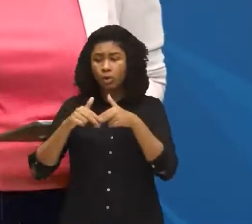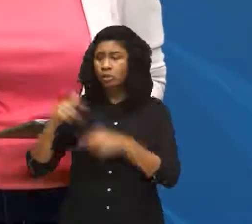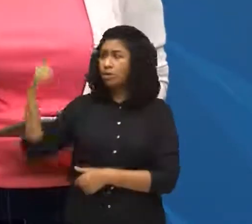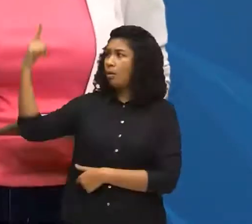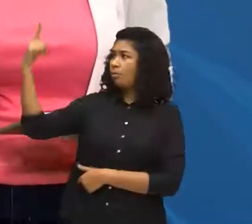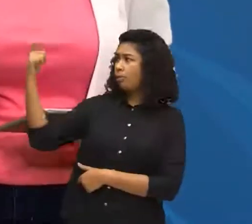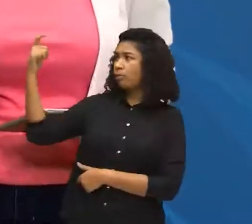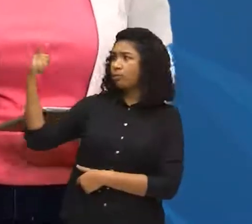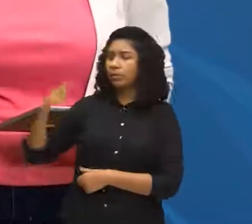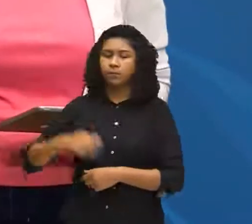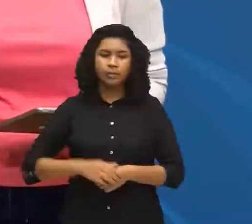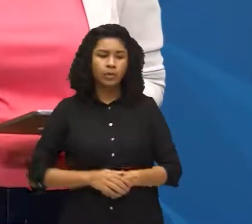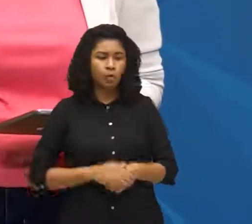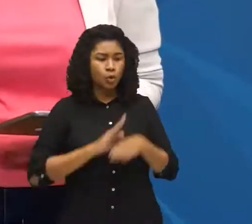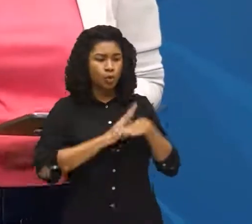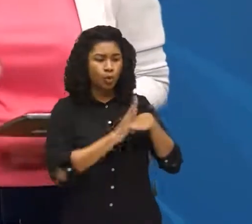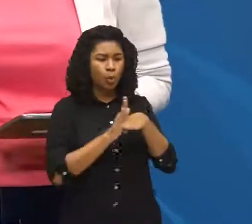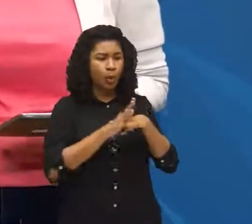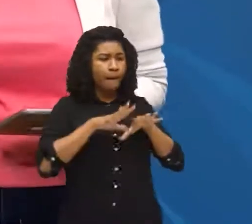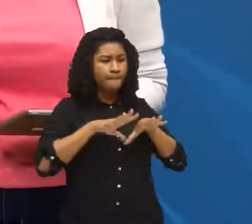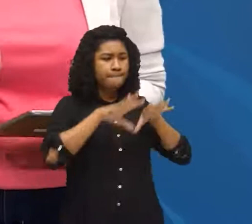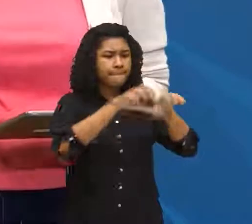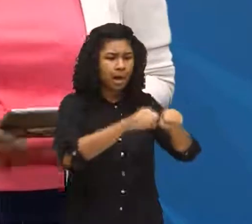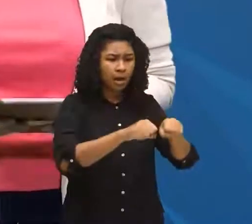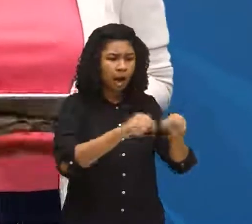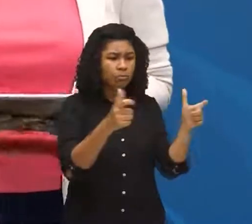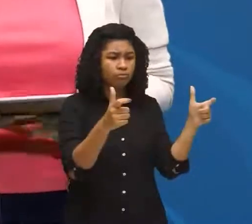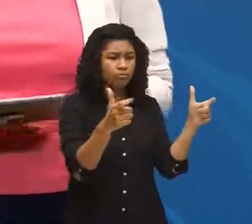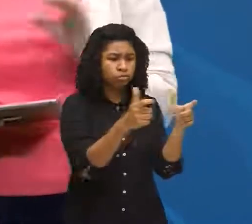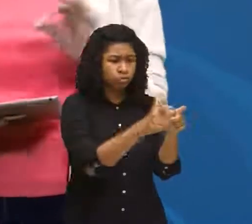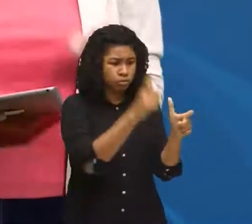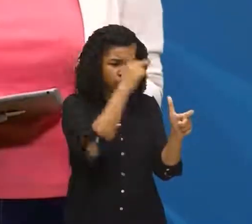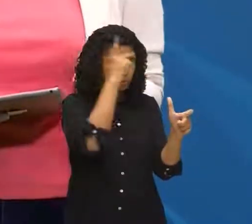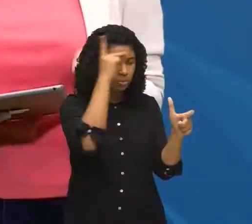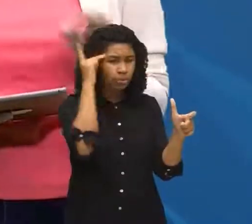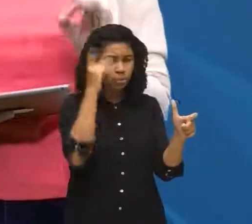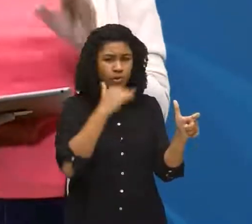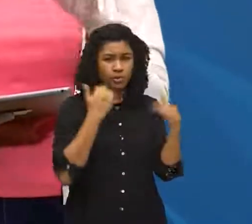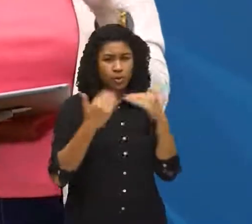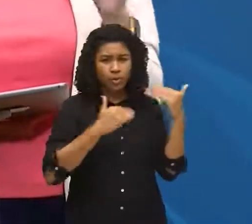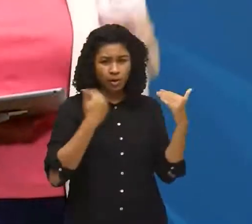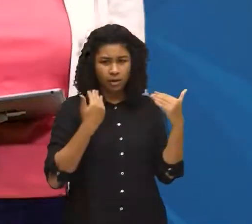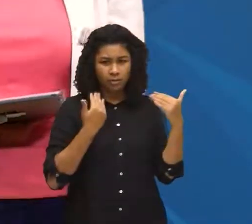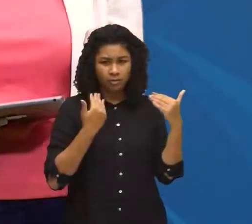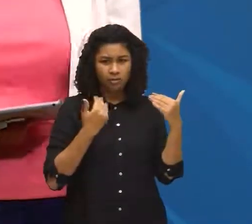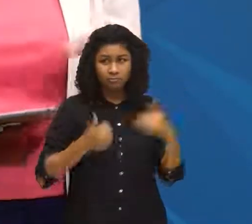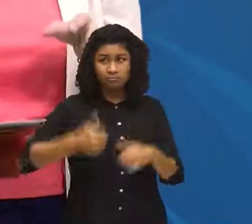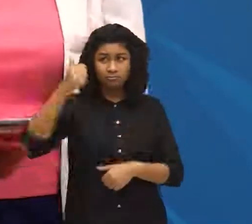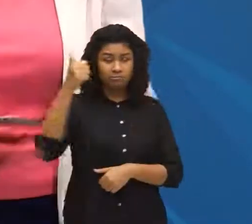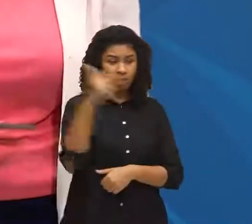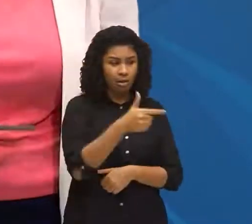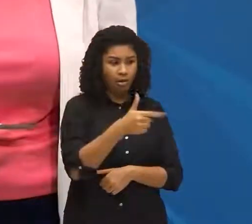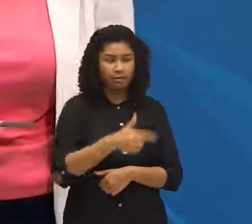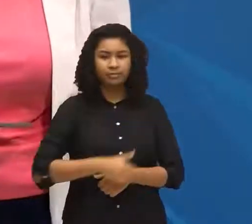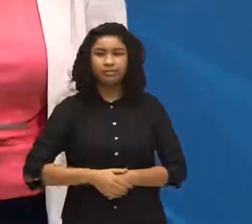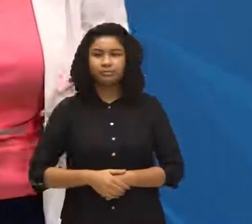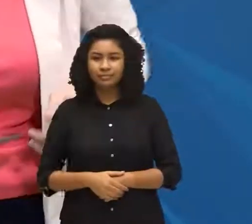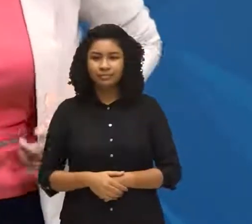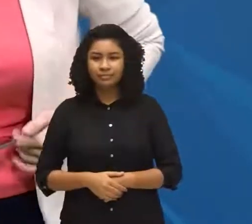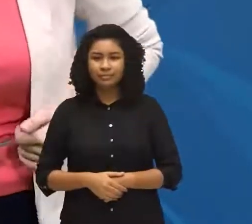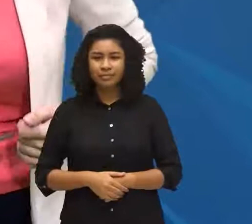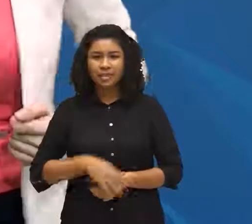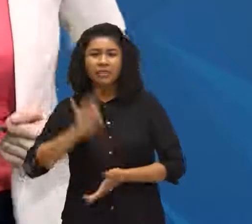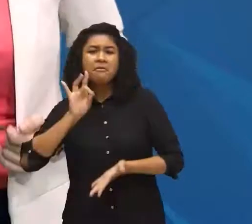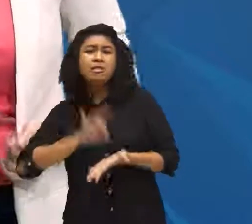Isso é verdade ou falso, né? Falso ou é mentira, mentira ou verdade? Já tô até me confundindo